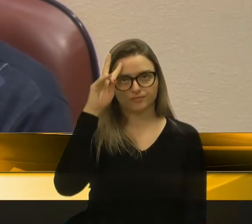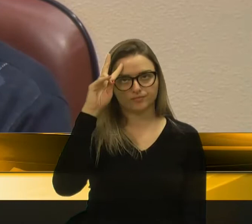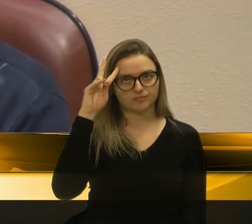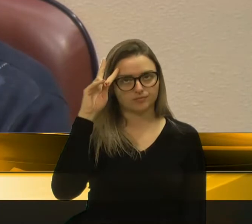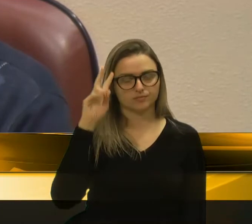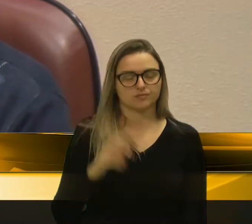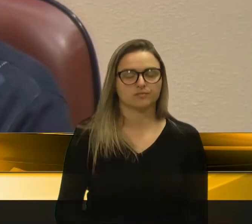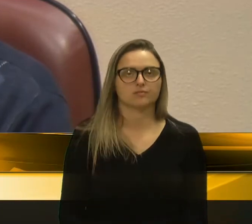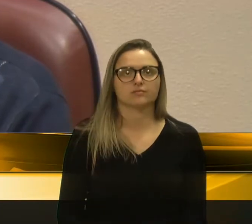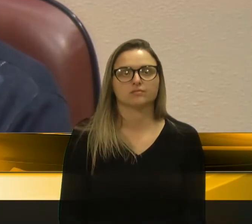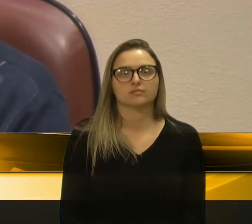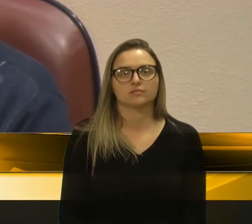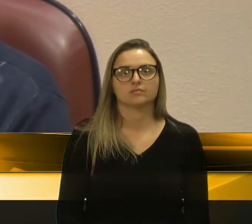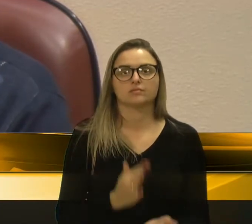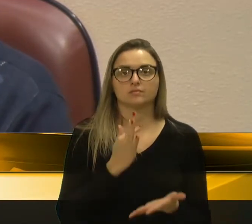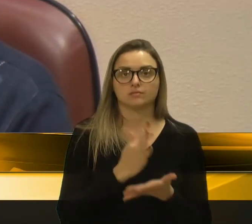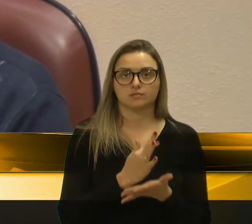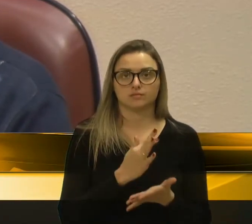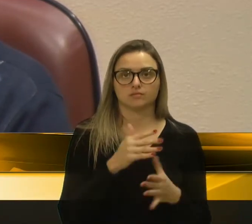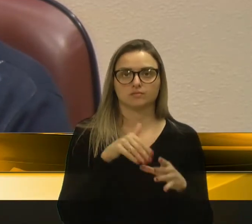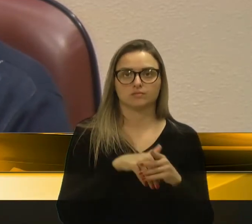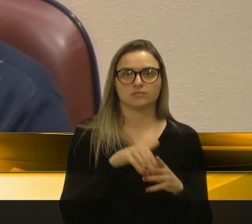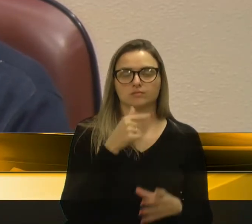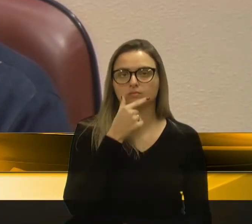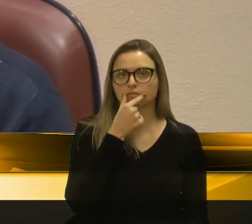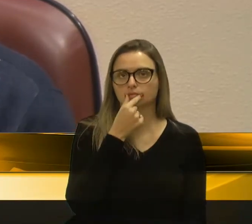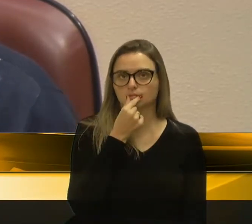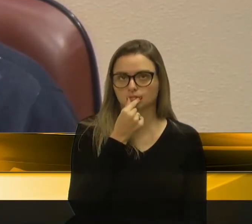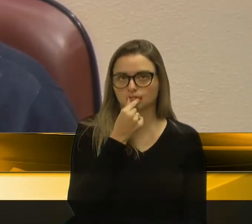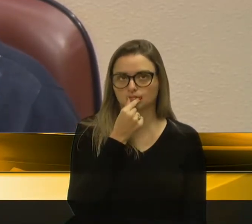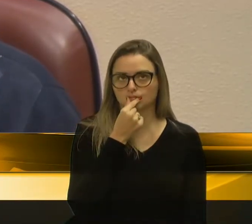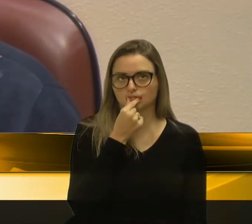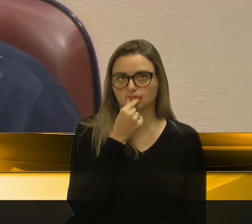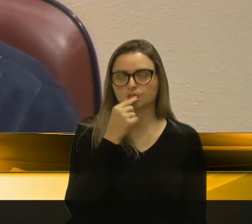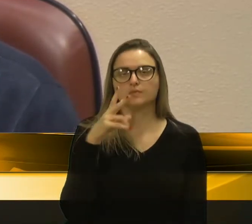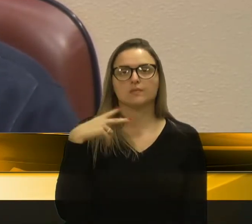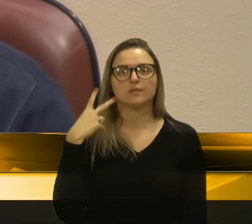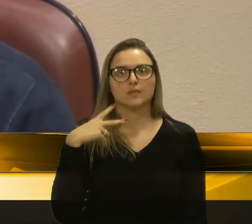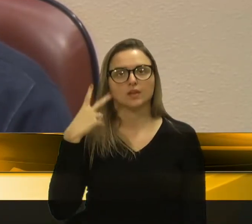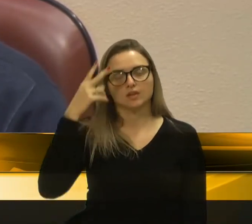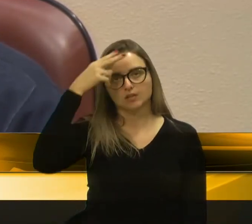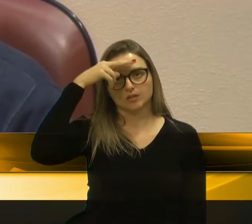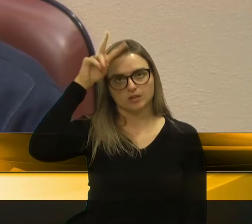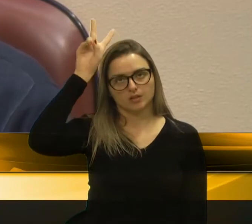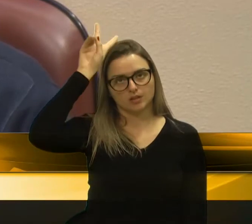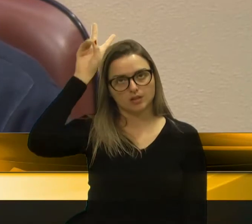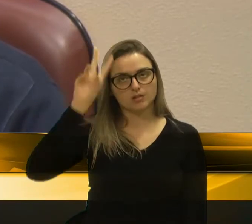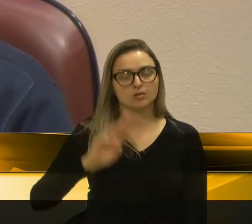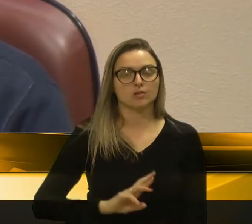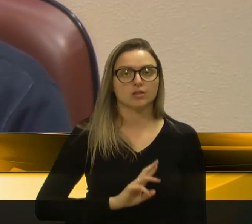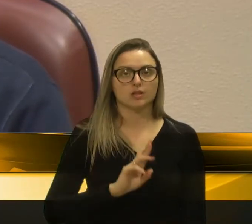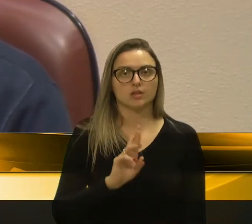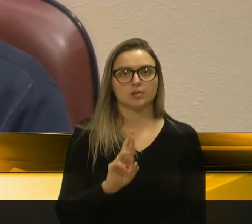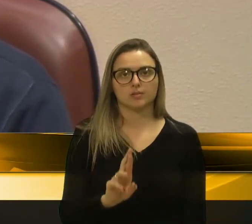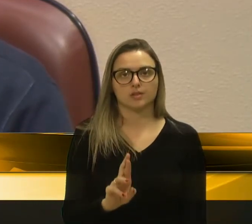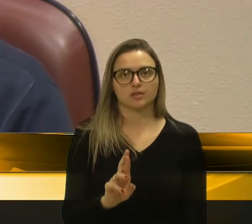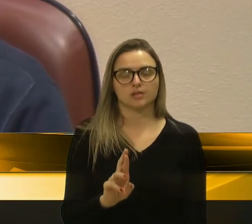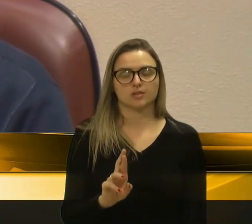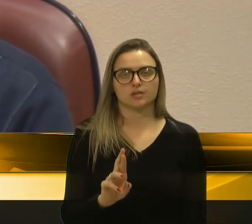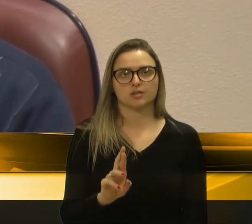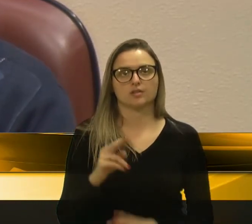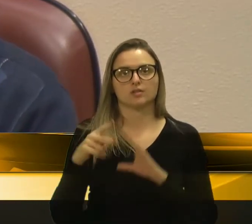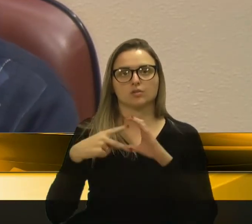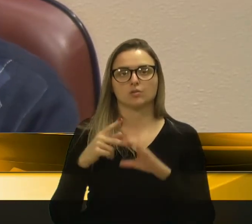Ues. Ausência do vereador Rodrigo Beltrão e o vereador Edson da Rosa está em representação